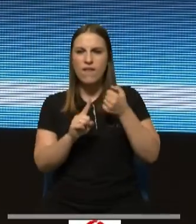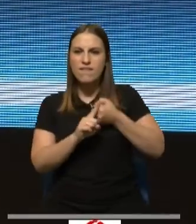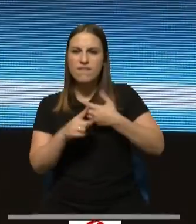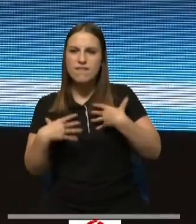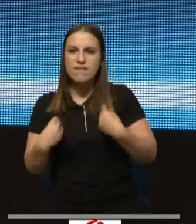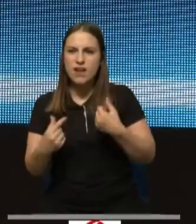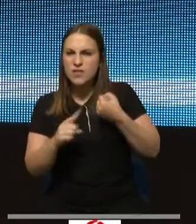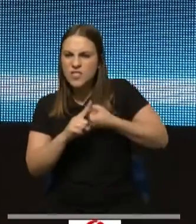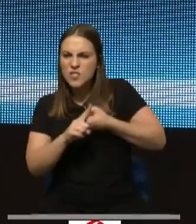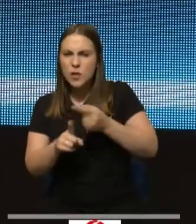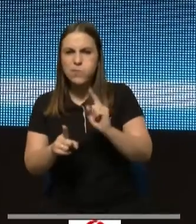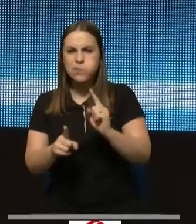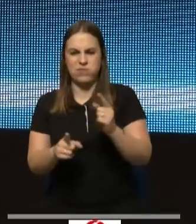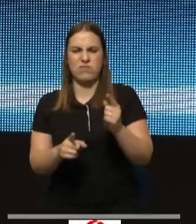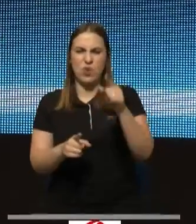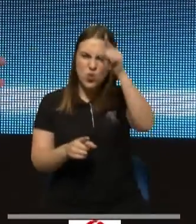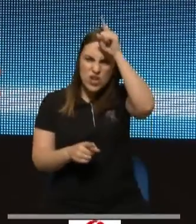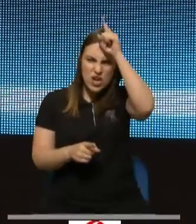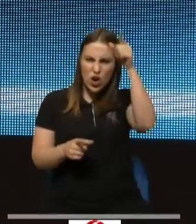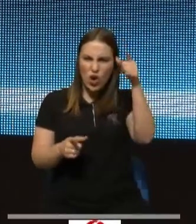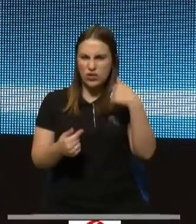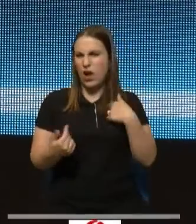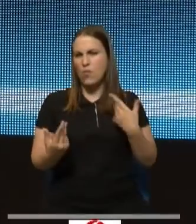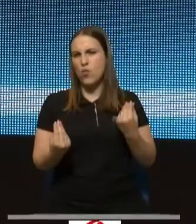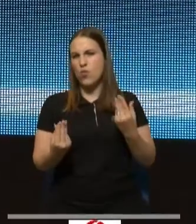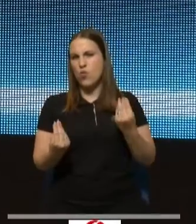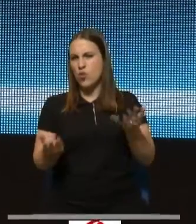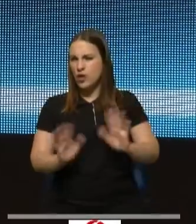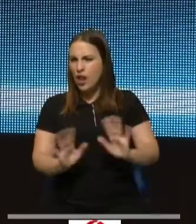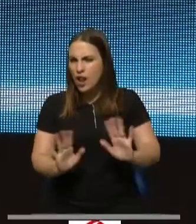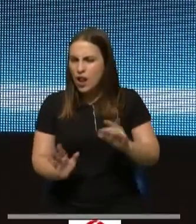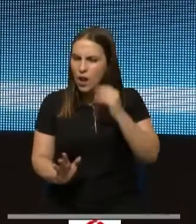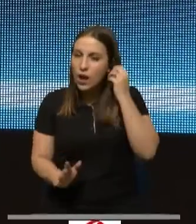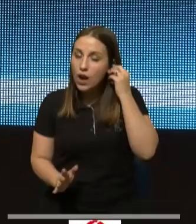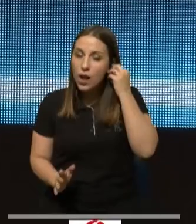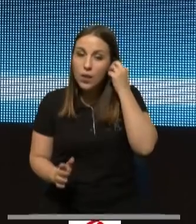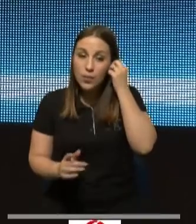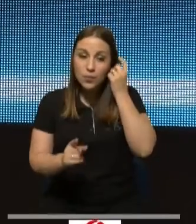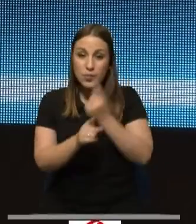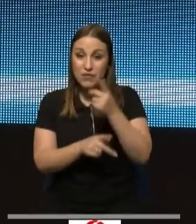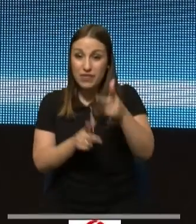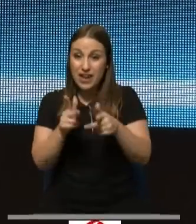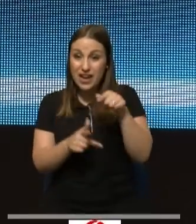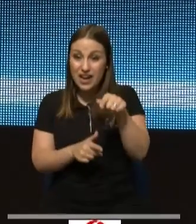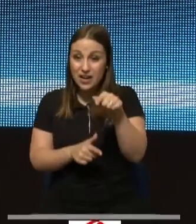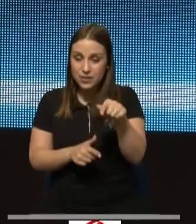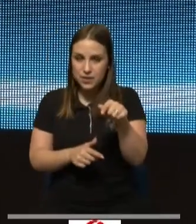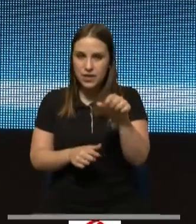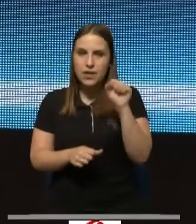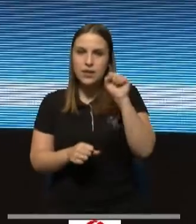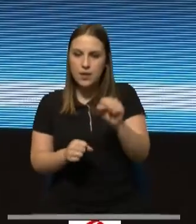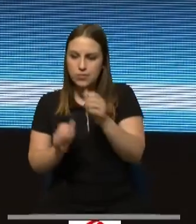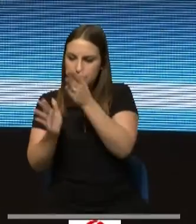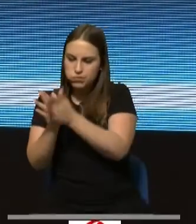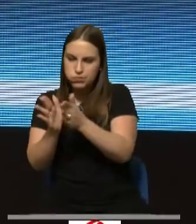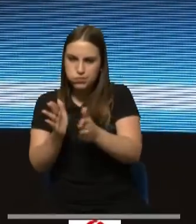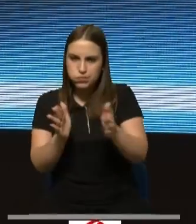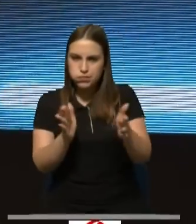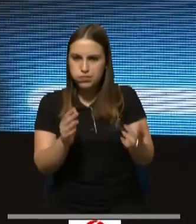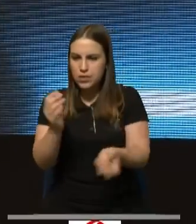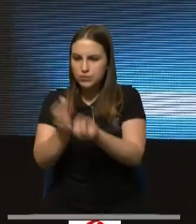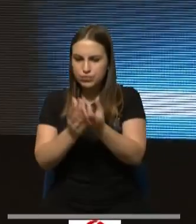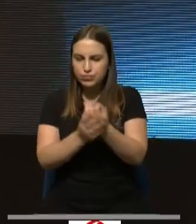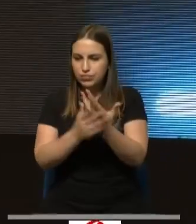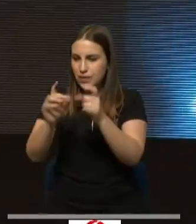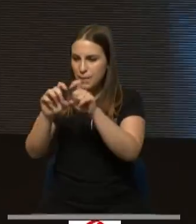nosso país em olhar, não, mas unicórnios, isso é muito para nós. Era porque essa fábrica de unicórnios, que é esse processo de criar empresas, de